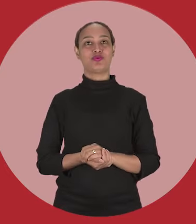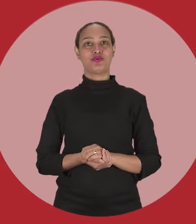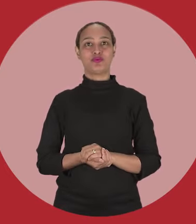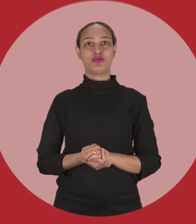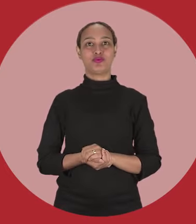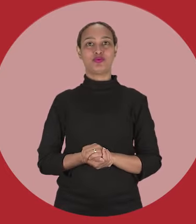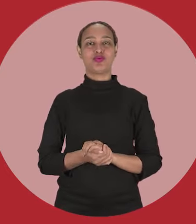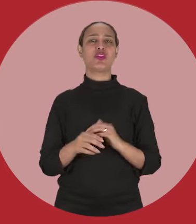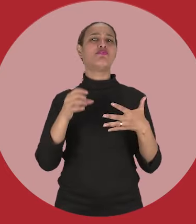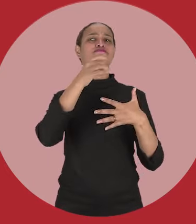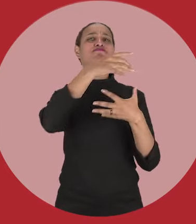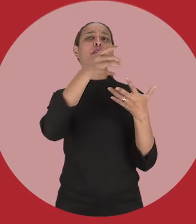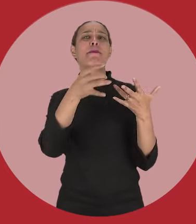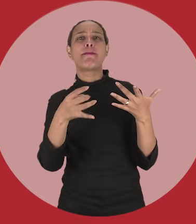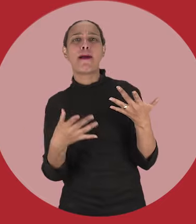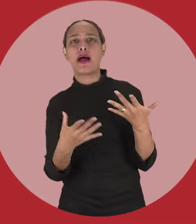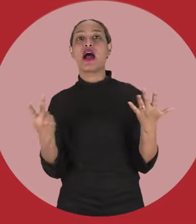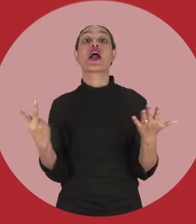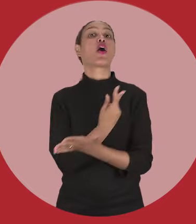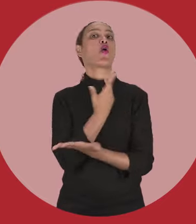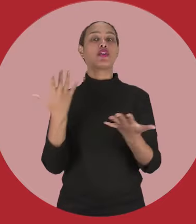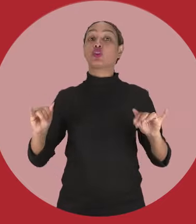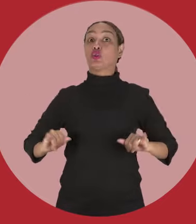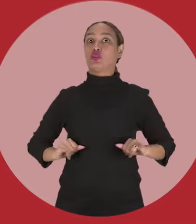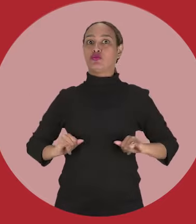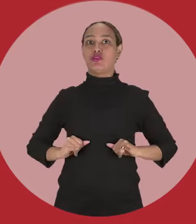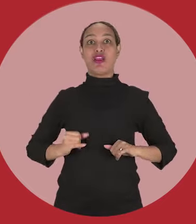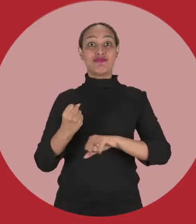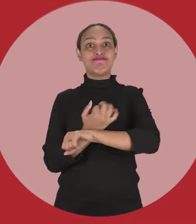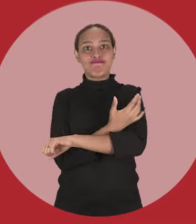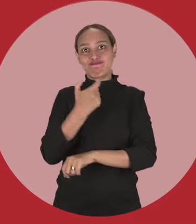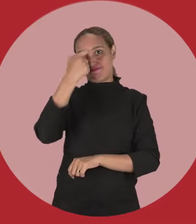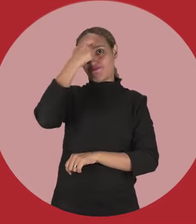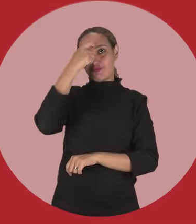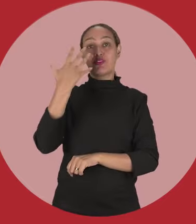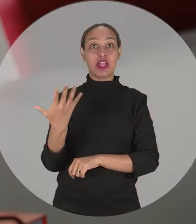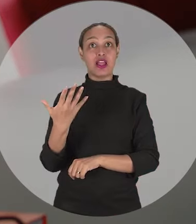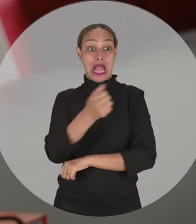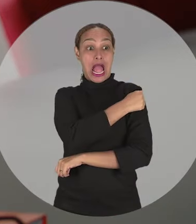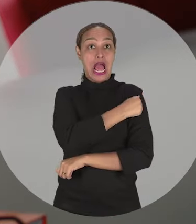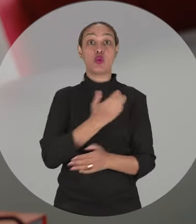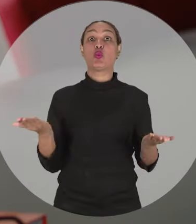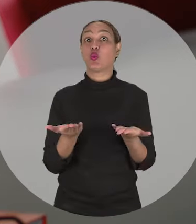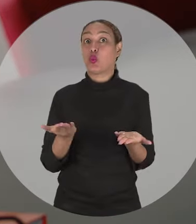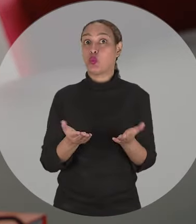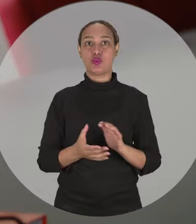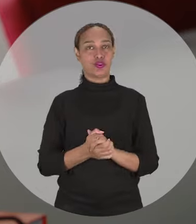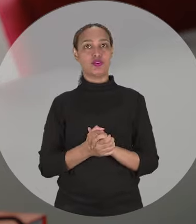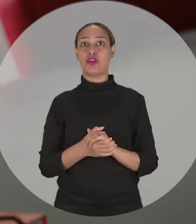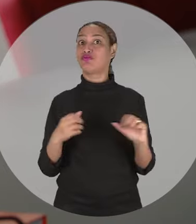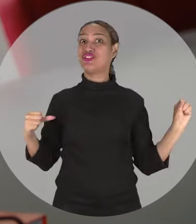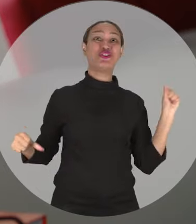Que fatores desencadeiam sofrimento emocional em estudantes atualmente? Diferentes fatores